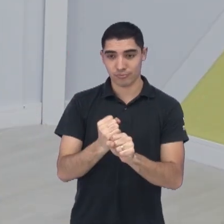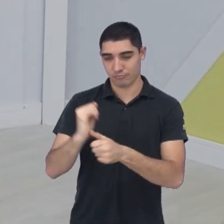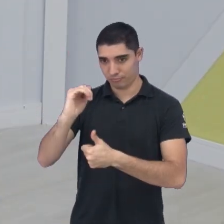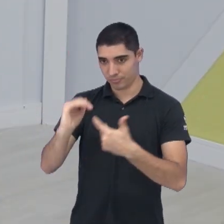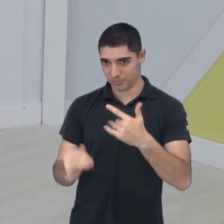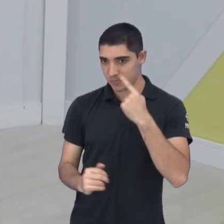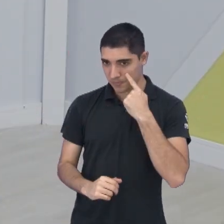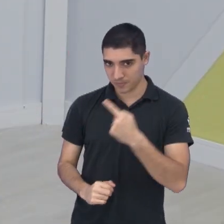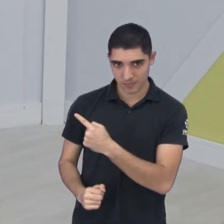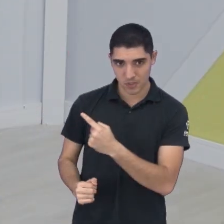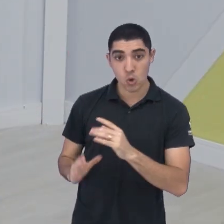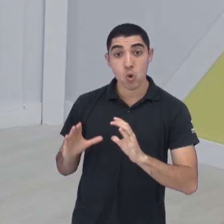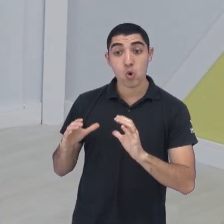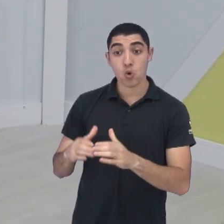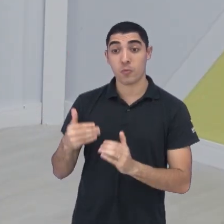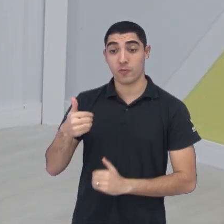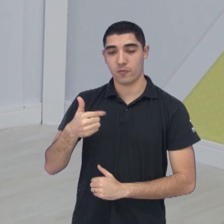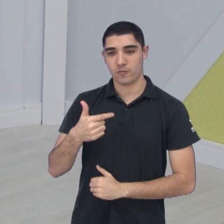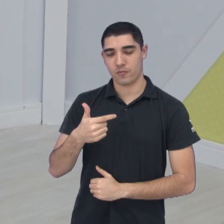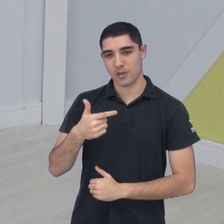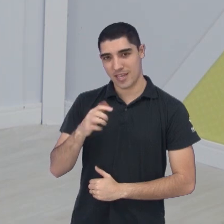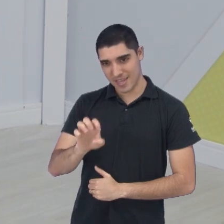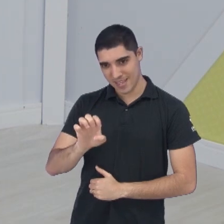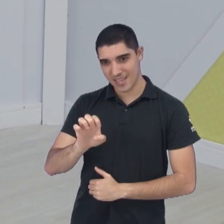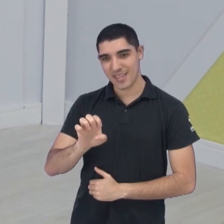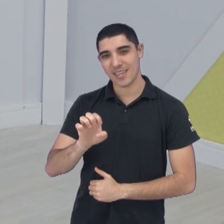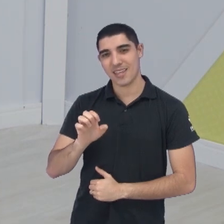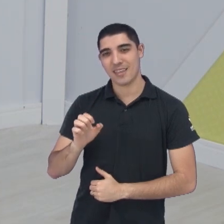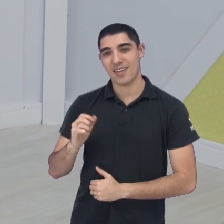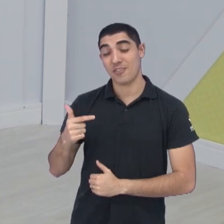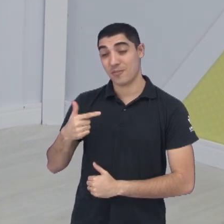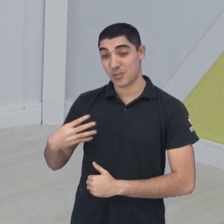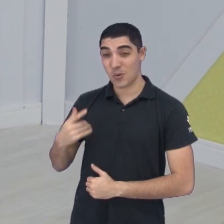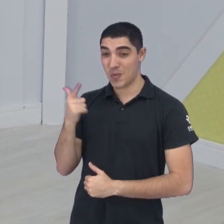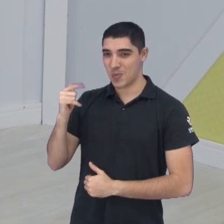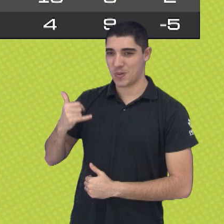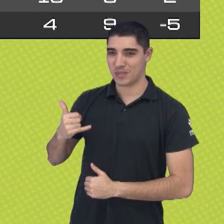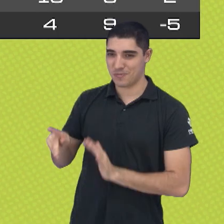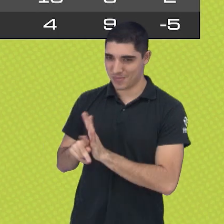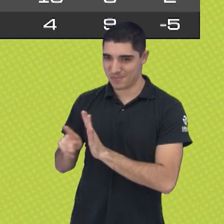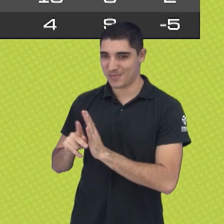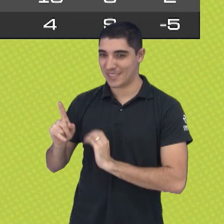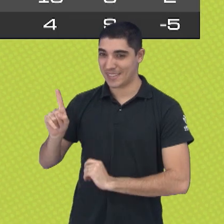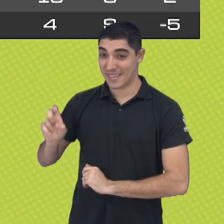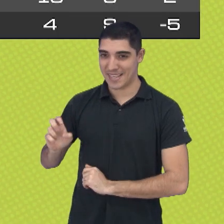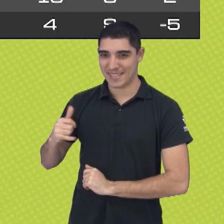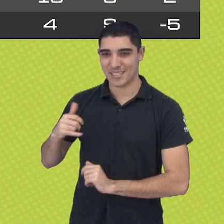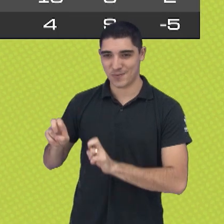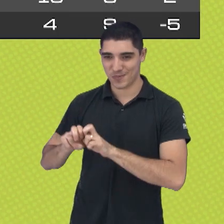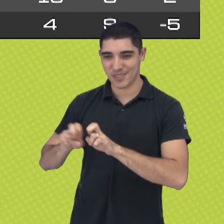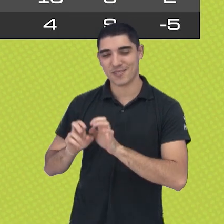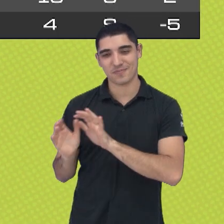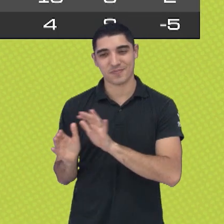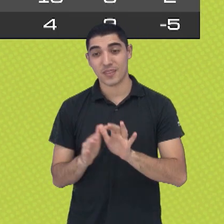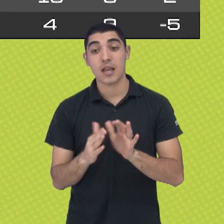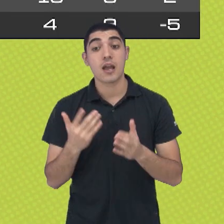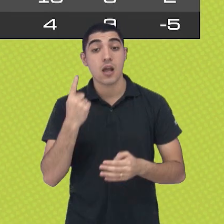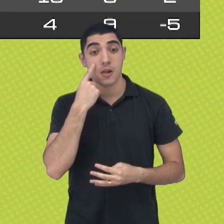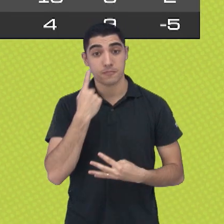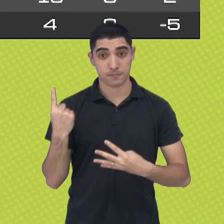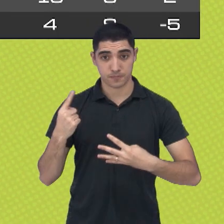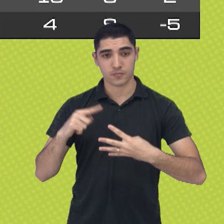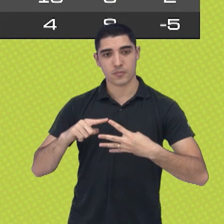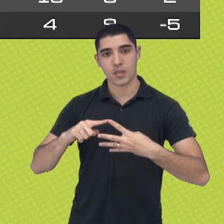classificação aqui do grupo 24, grupo E, perdão, 24 é o do sub-15. Grupo E aqui do São José Futsal é o líder com 12 pontos, 5 jogos,